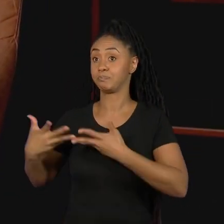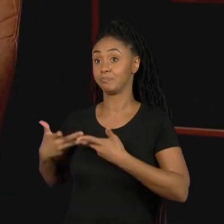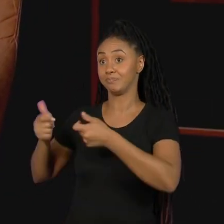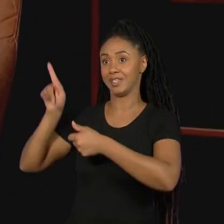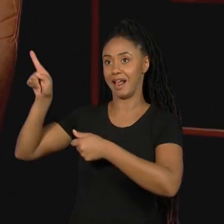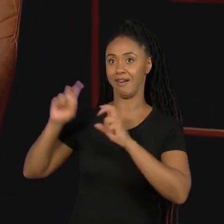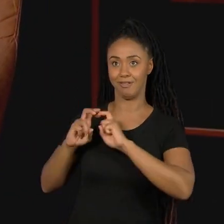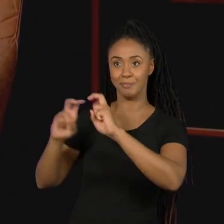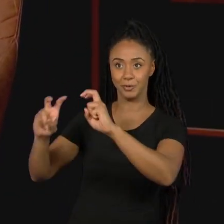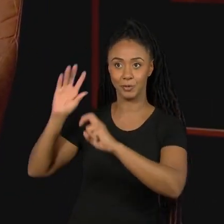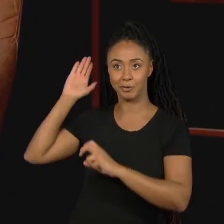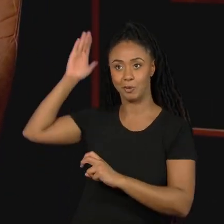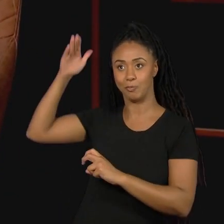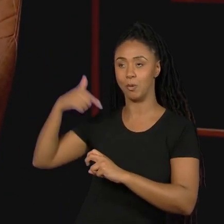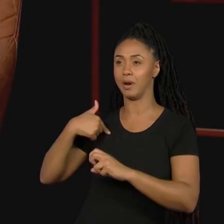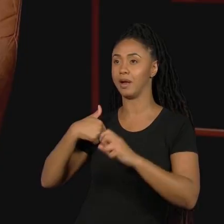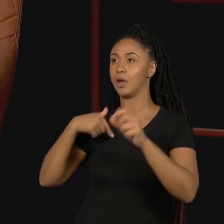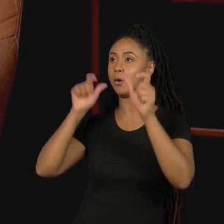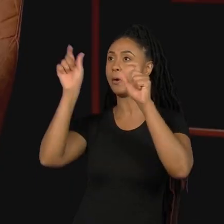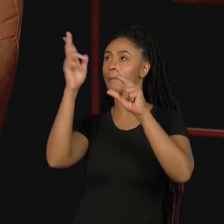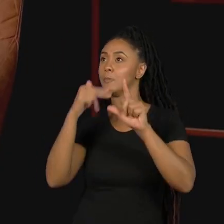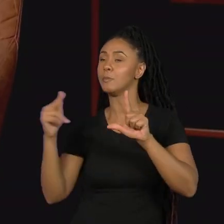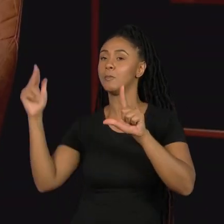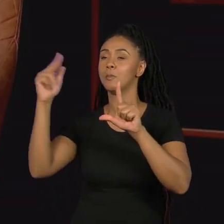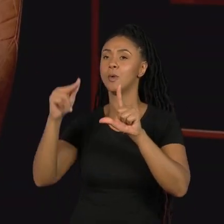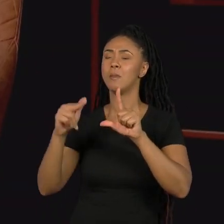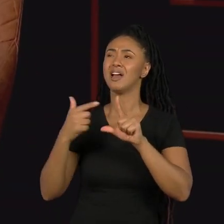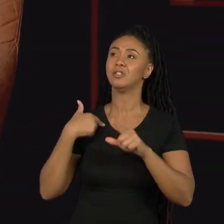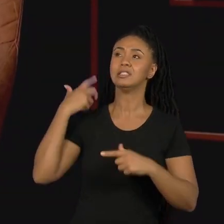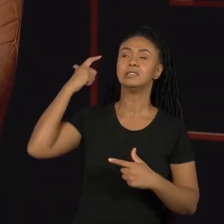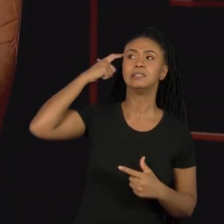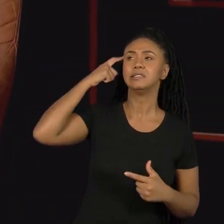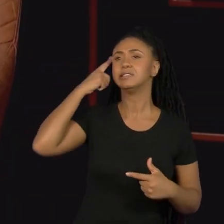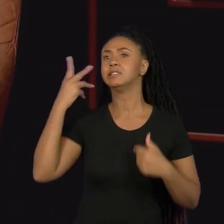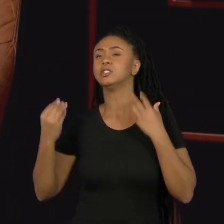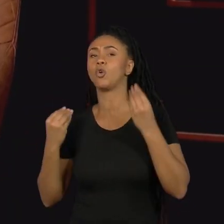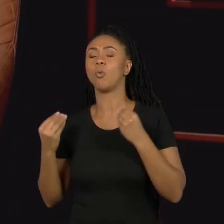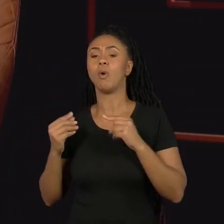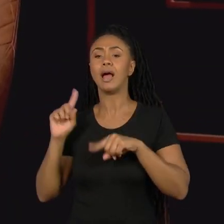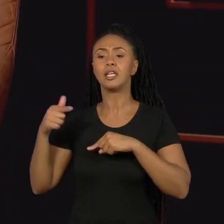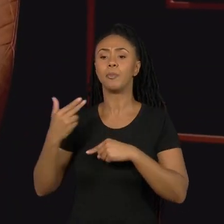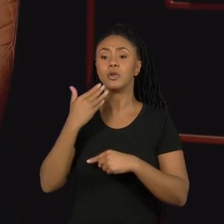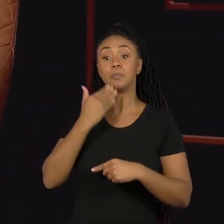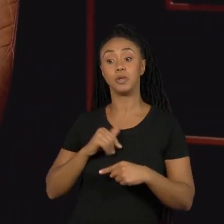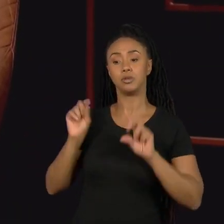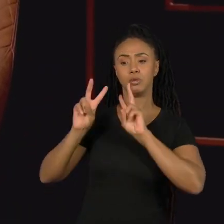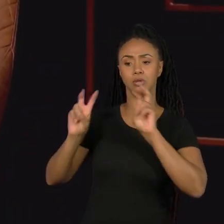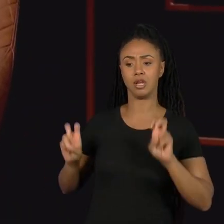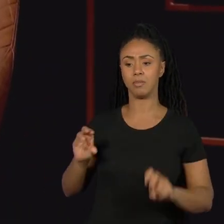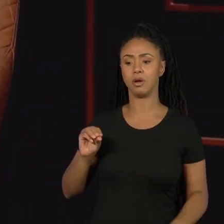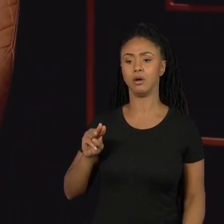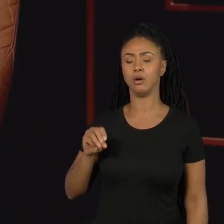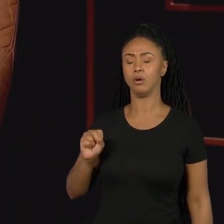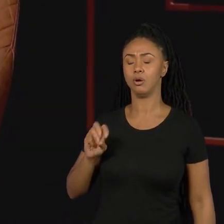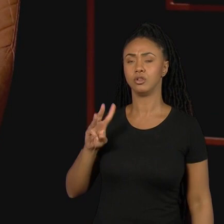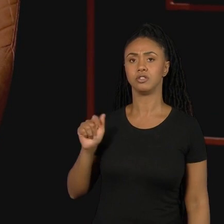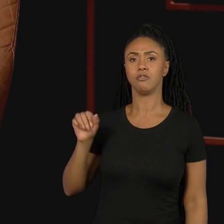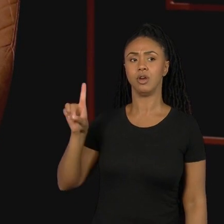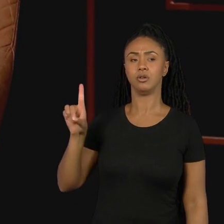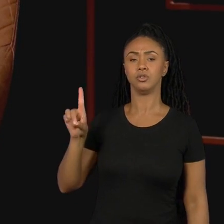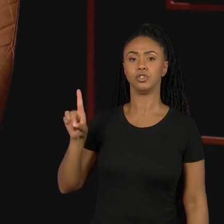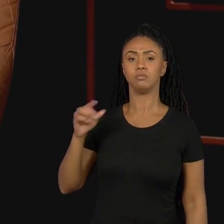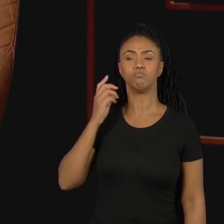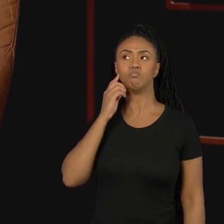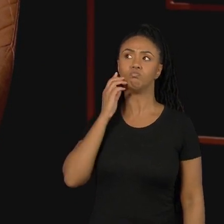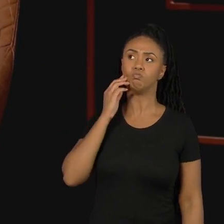metrô, eu fiquei um pouco perdido. Aí logo depois me chamaram para fazer um mural sobre o Oswald, que é o centenário. Então, eu falei, opa, vou fazer o